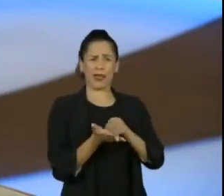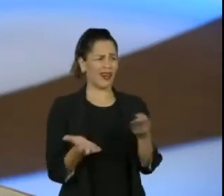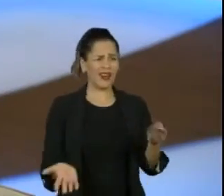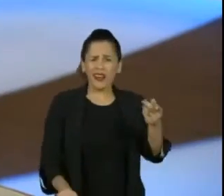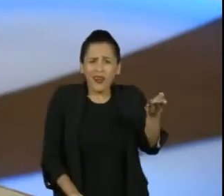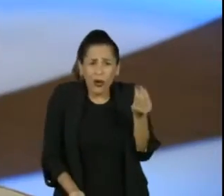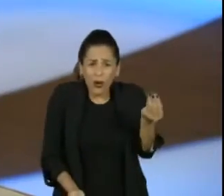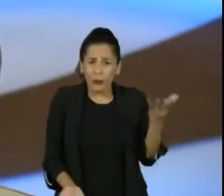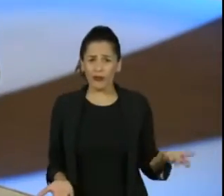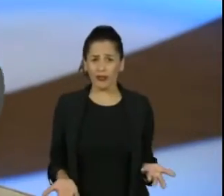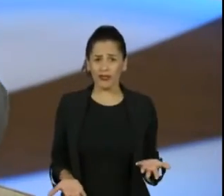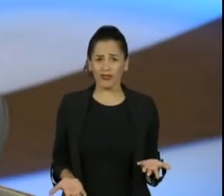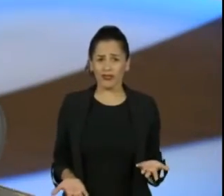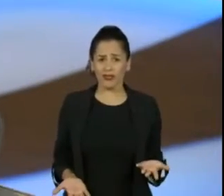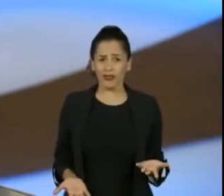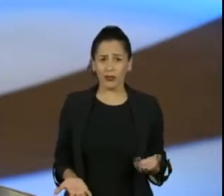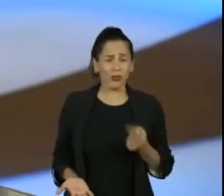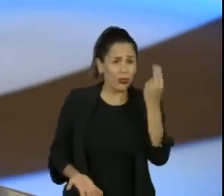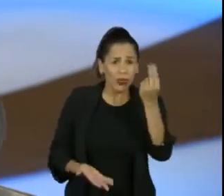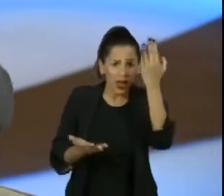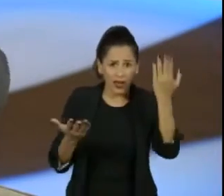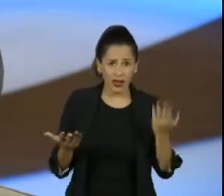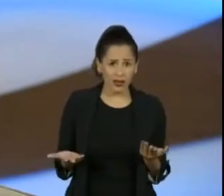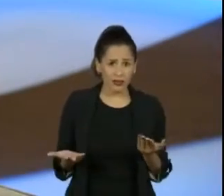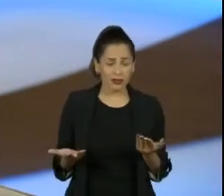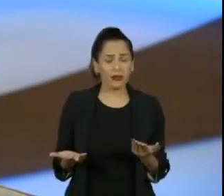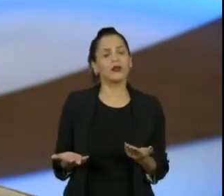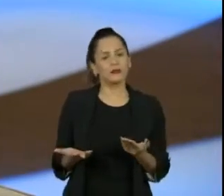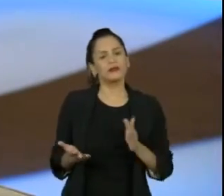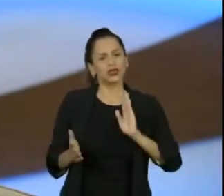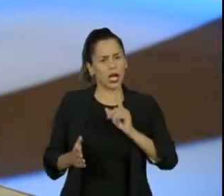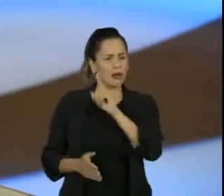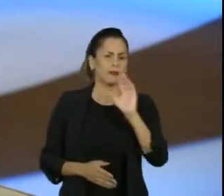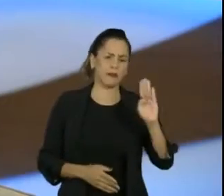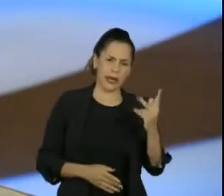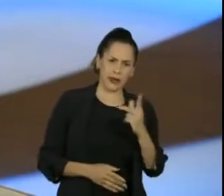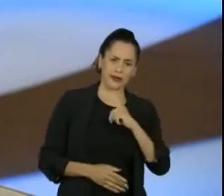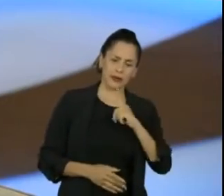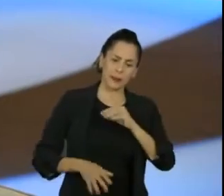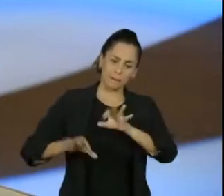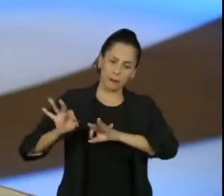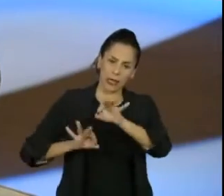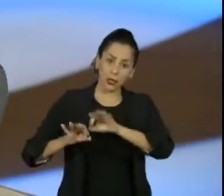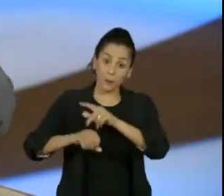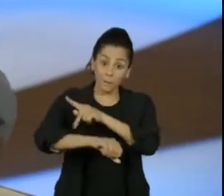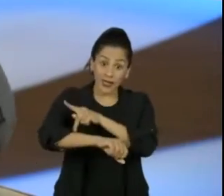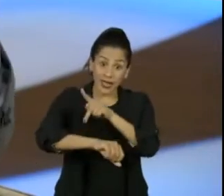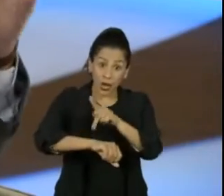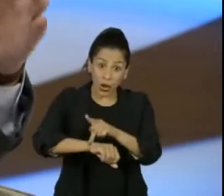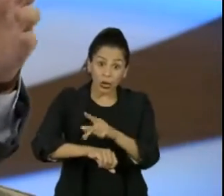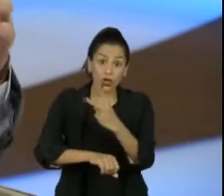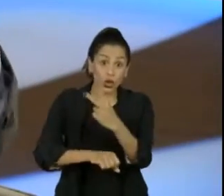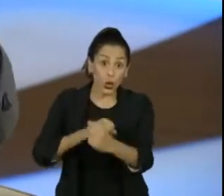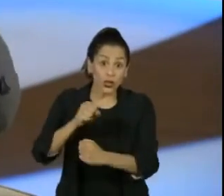fracassou. Nós temos um plano pedagógico de 2 anos em 1, com reforço.